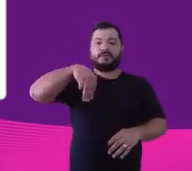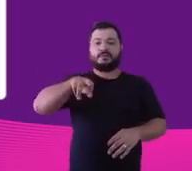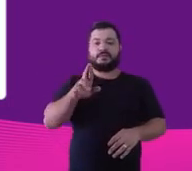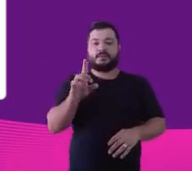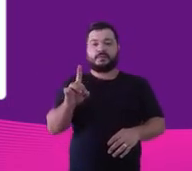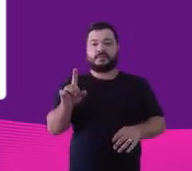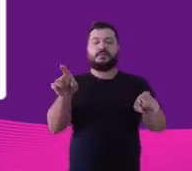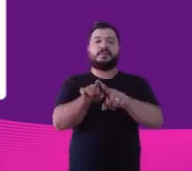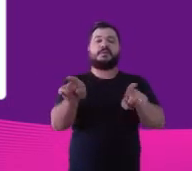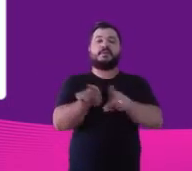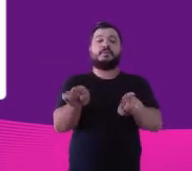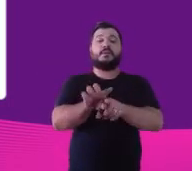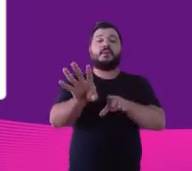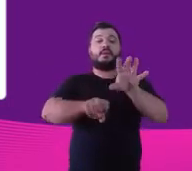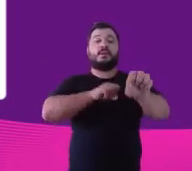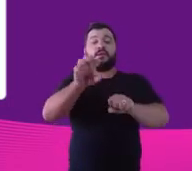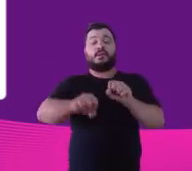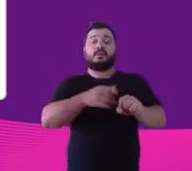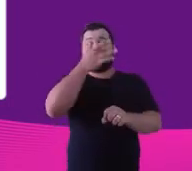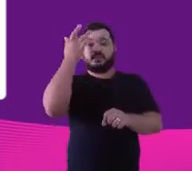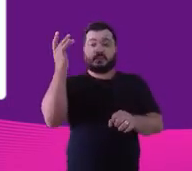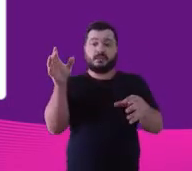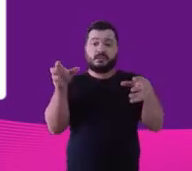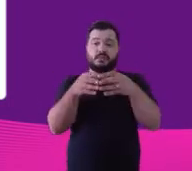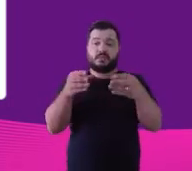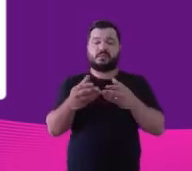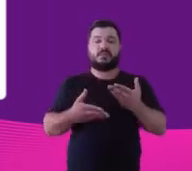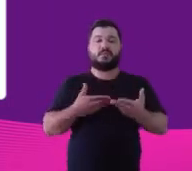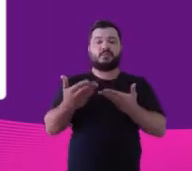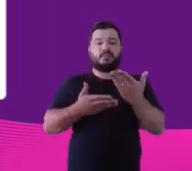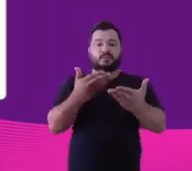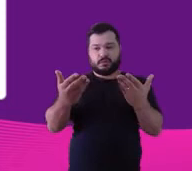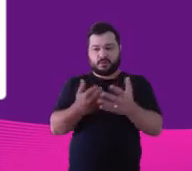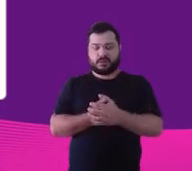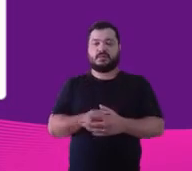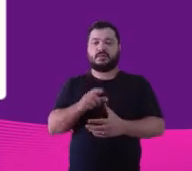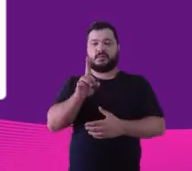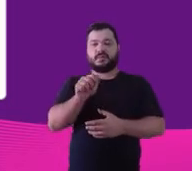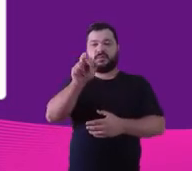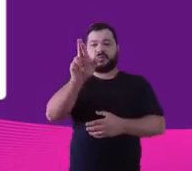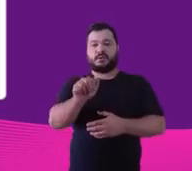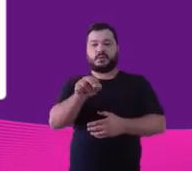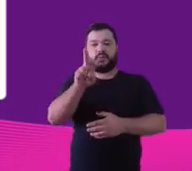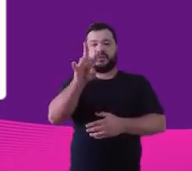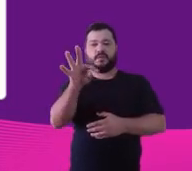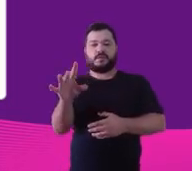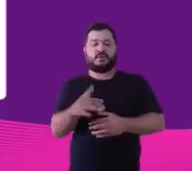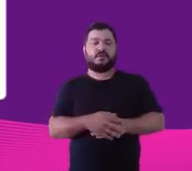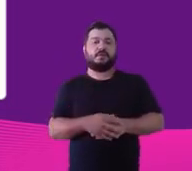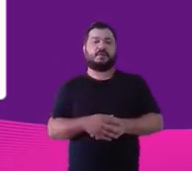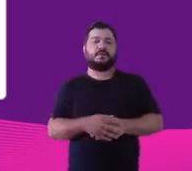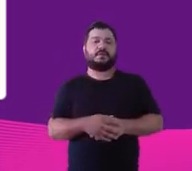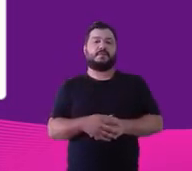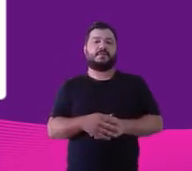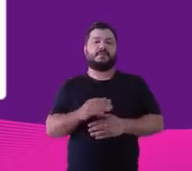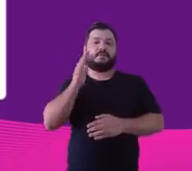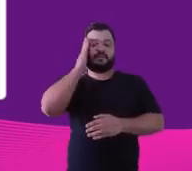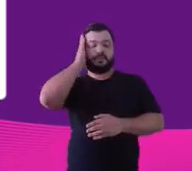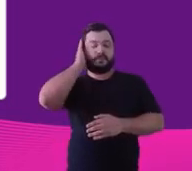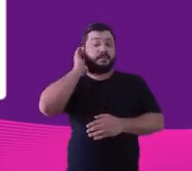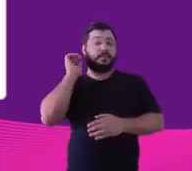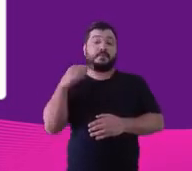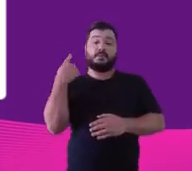RD e a votação os pacientes do grupamento da btv e a